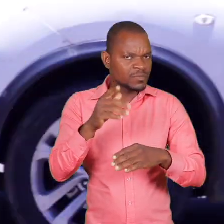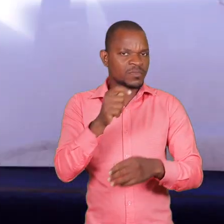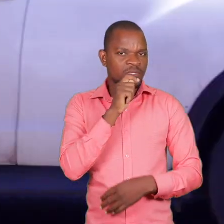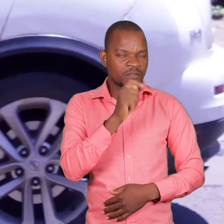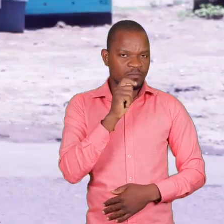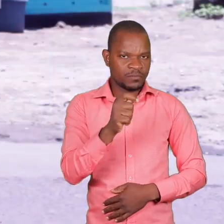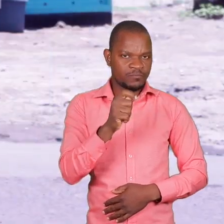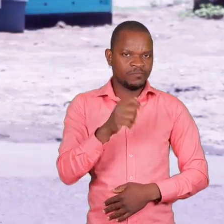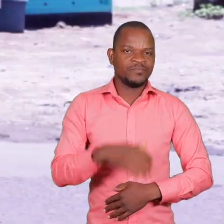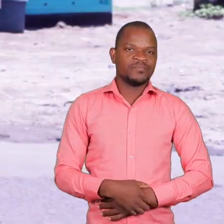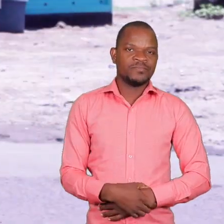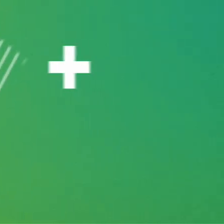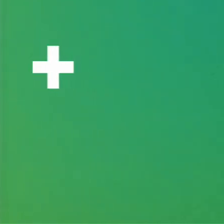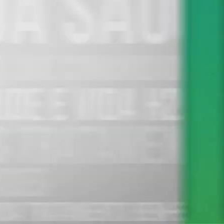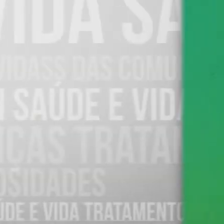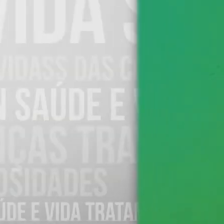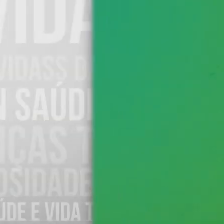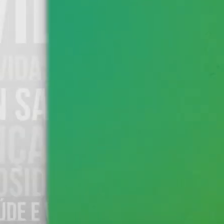na reportagem que se segue.